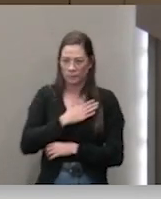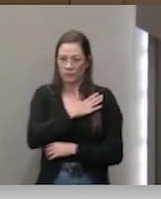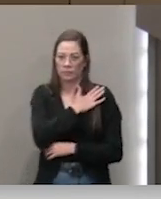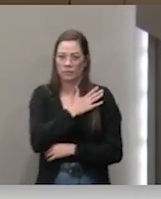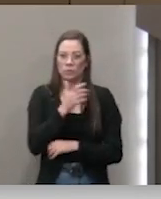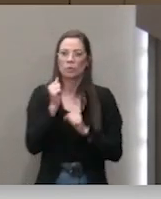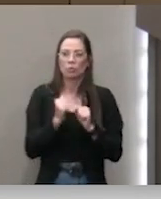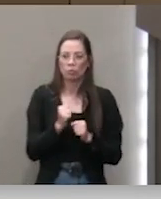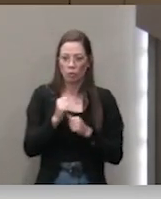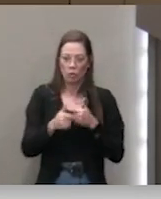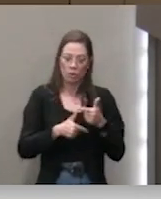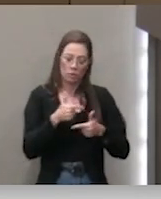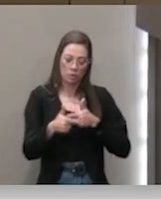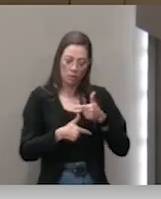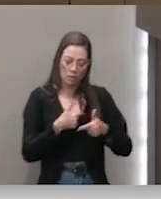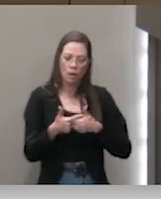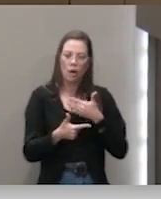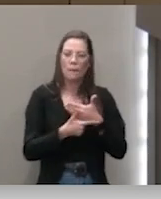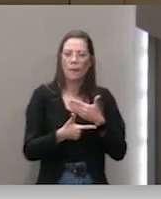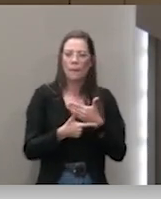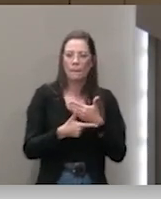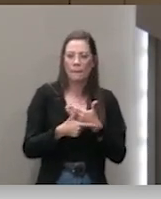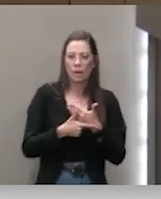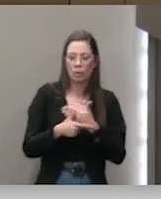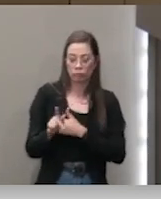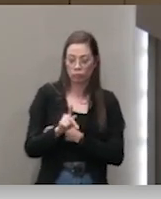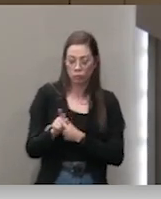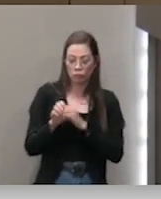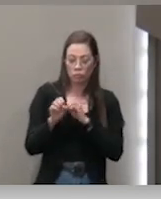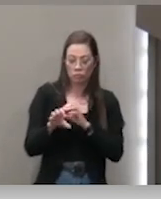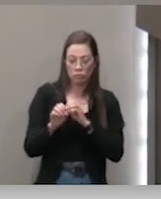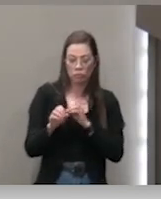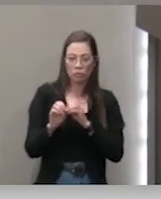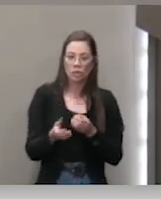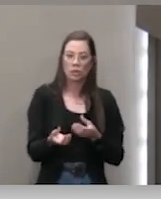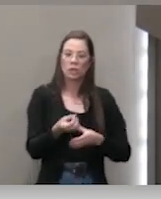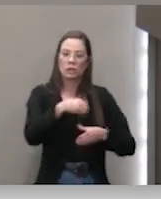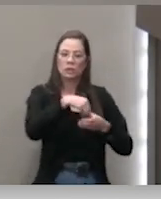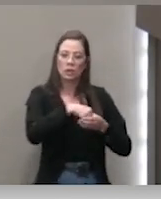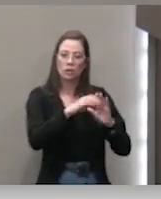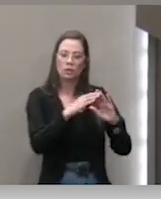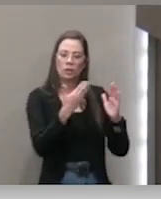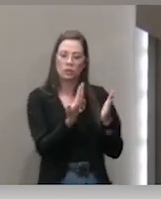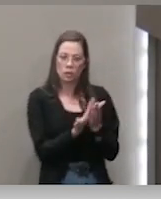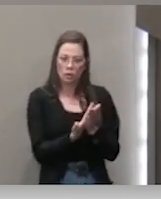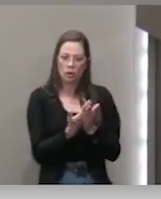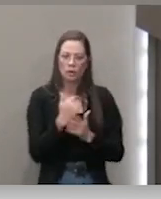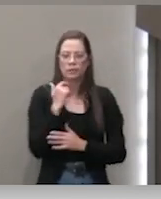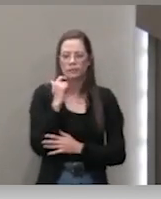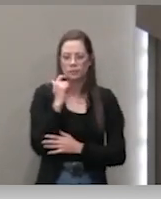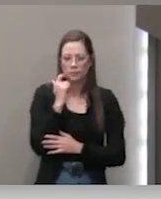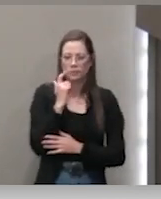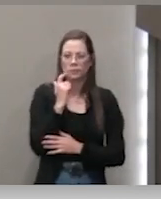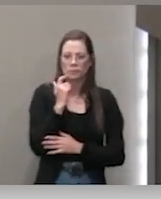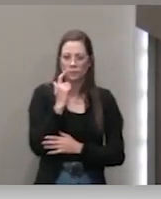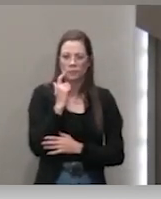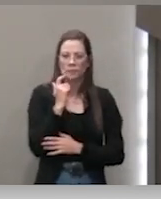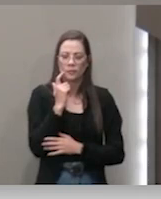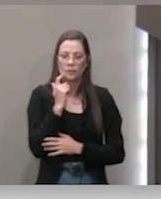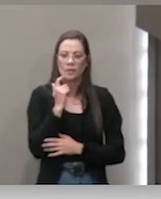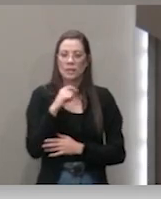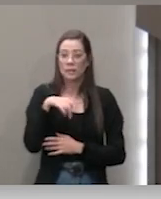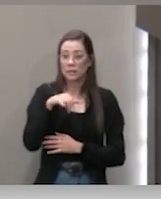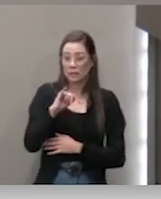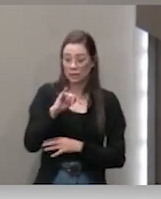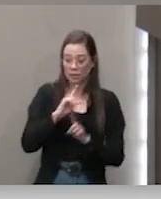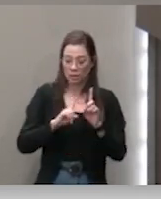podem desempenhar esse serviço, trazendo essa hierarquia e essa disciplina para dentro das nossas escolas. E, sinceramente, senhores, se algum cidadão ele